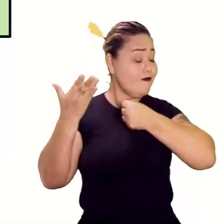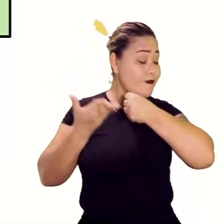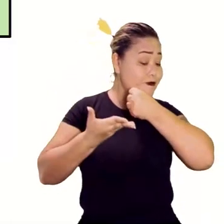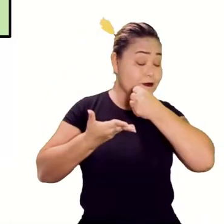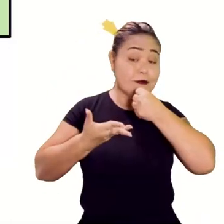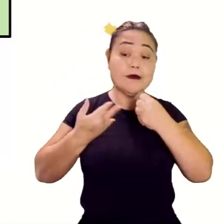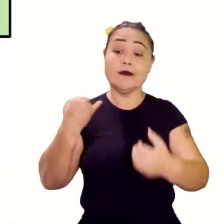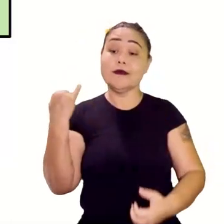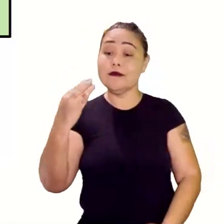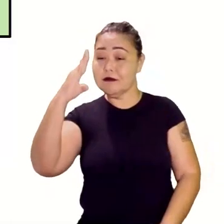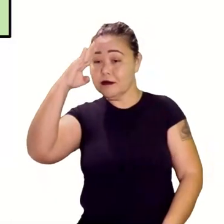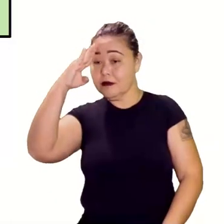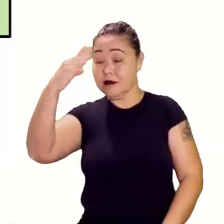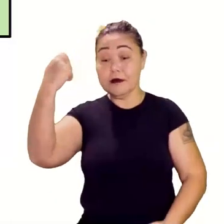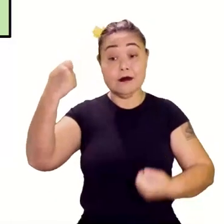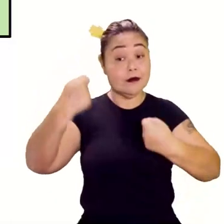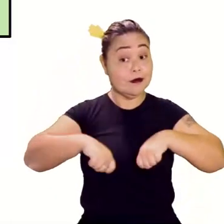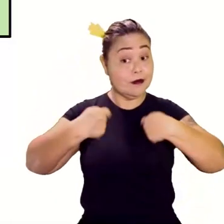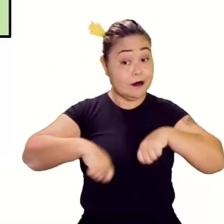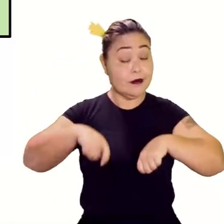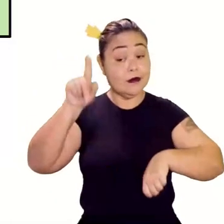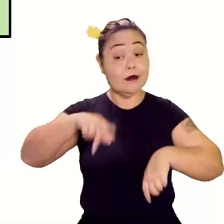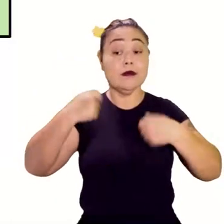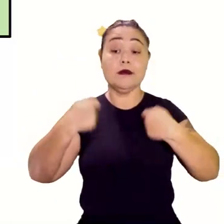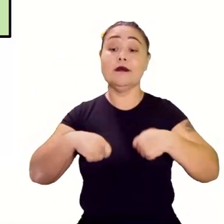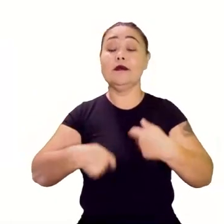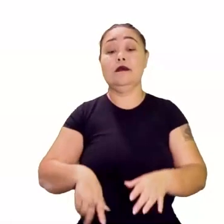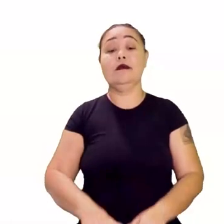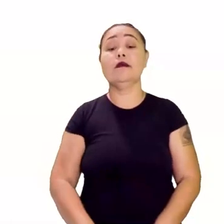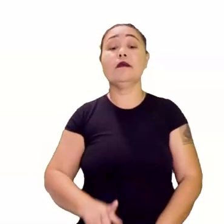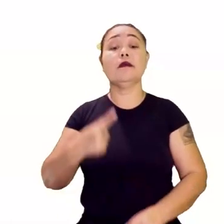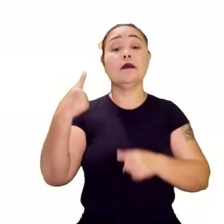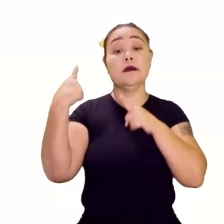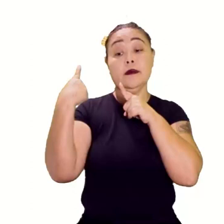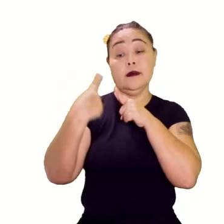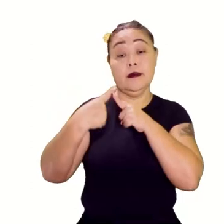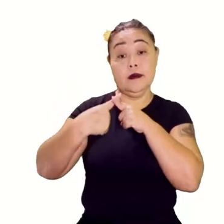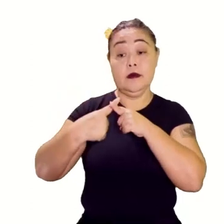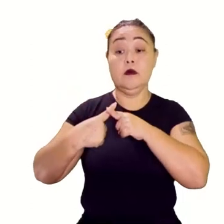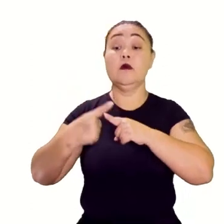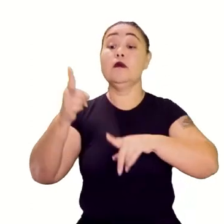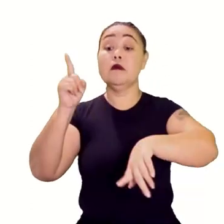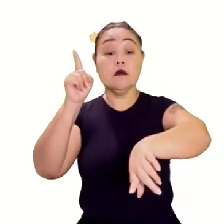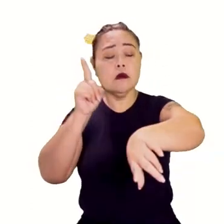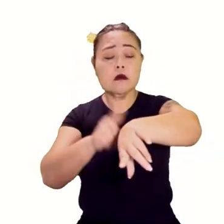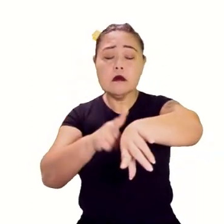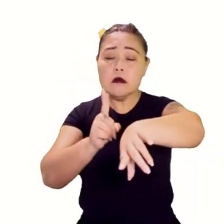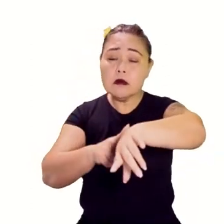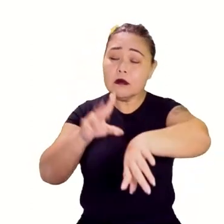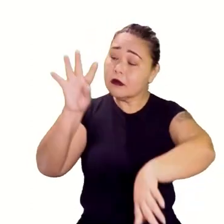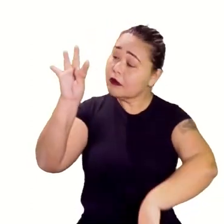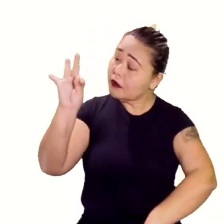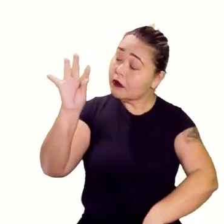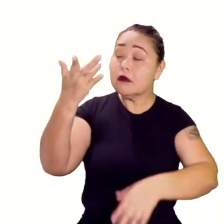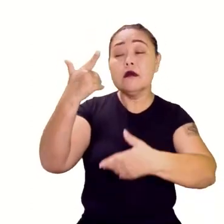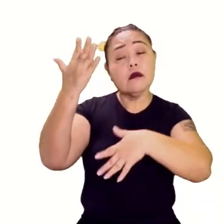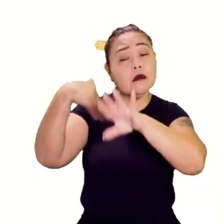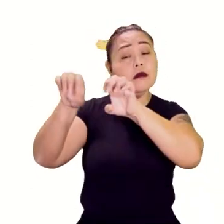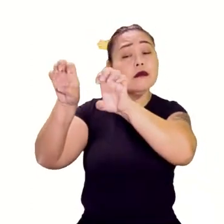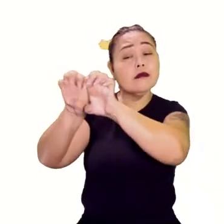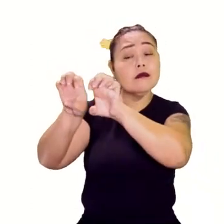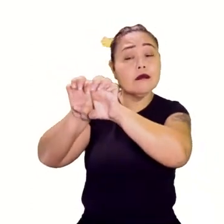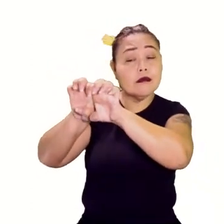é necessária. Não vai ter outro jeito, né? Não tem. Por quê? Porque o tempo lá na nossa